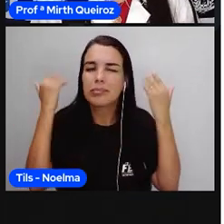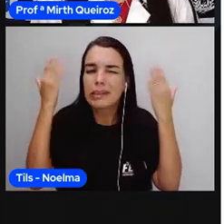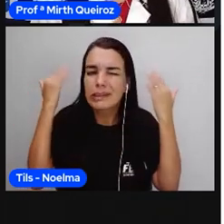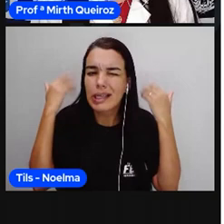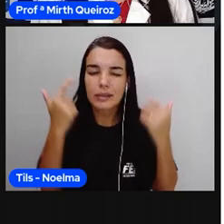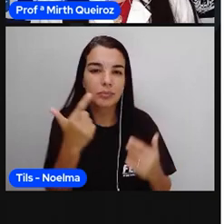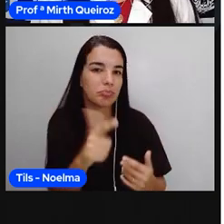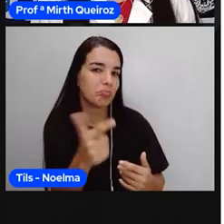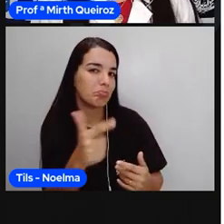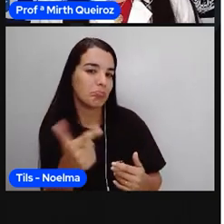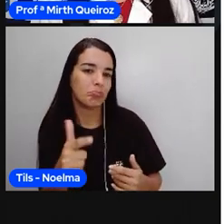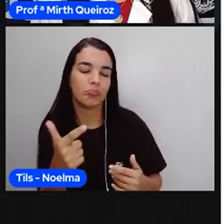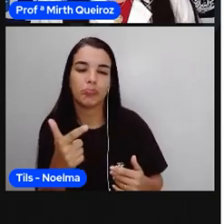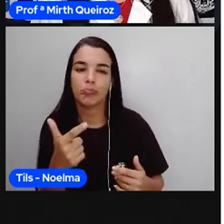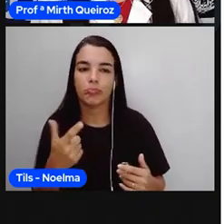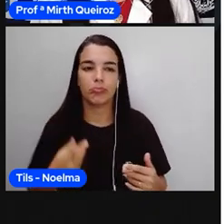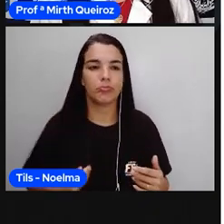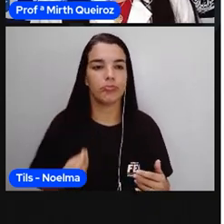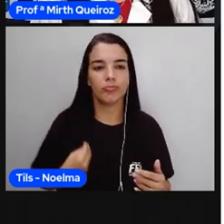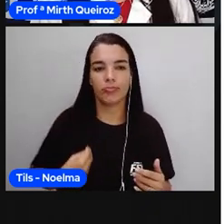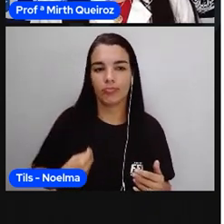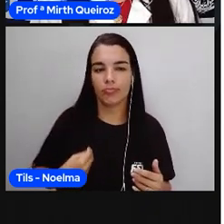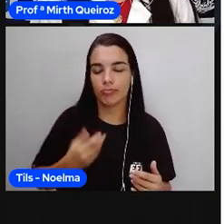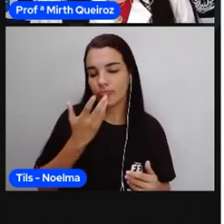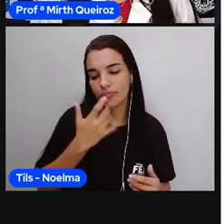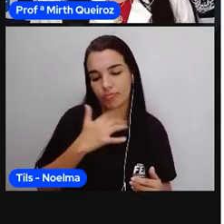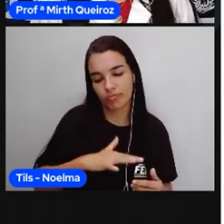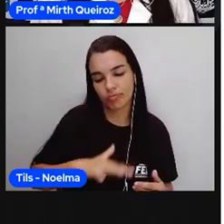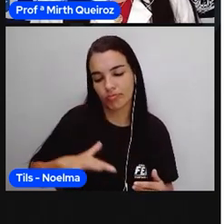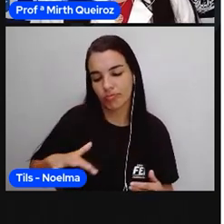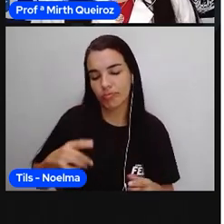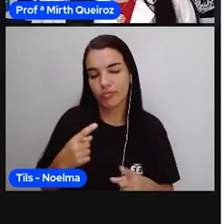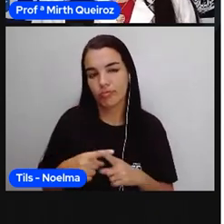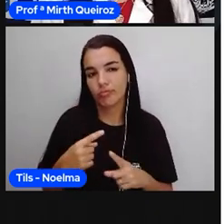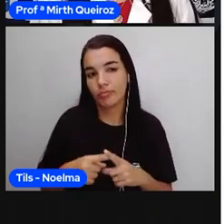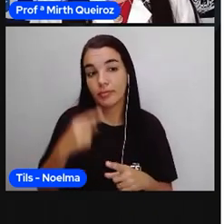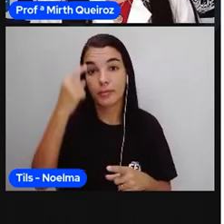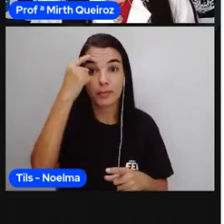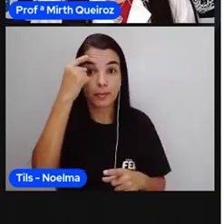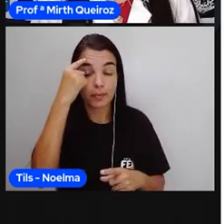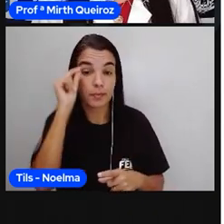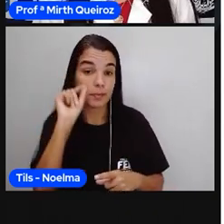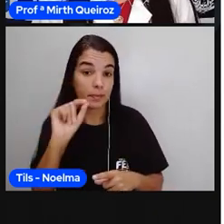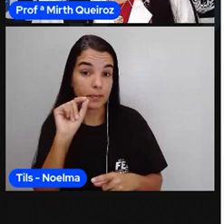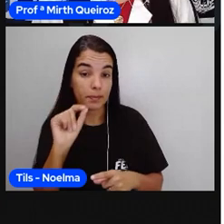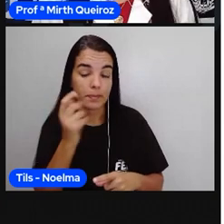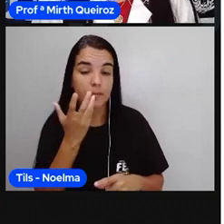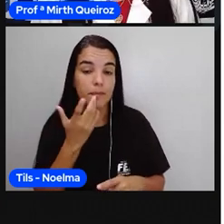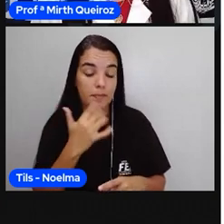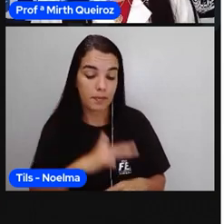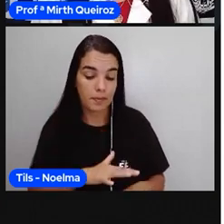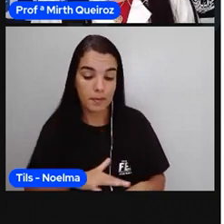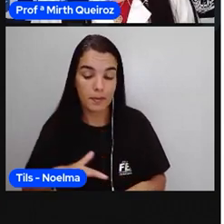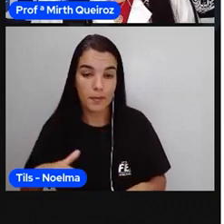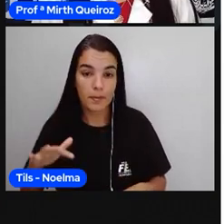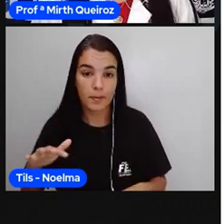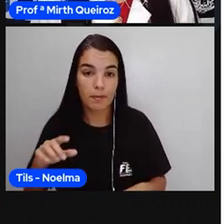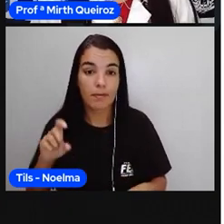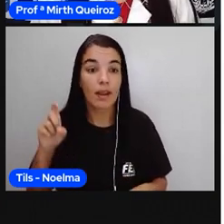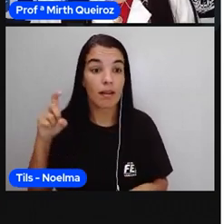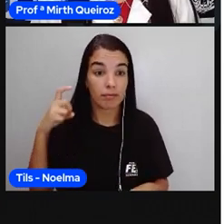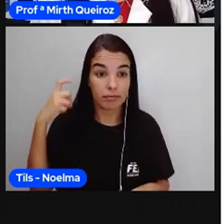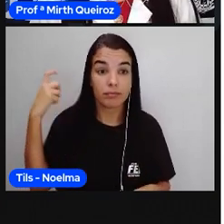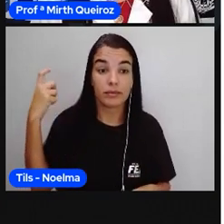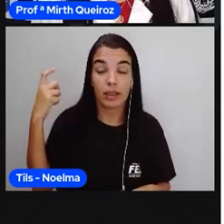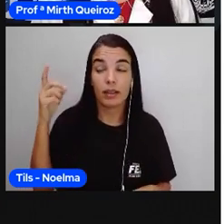período colonial, né? A gente também teve épocas mais próximas às atuais em que as